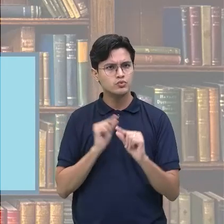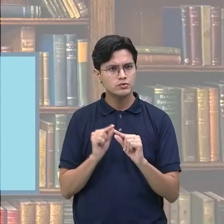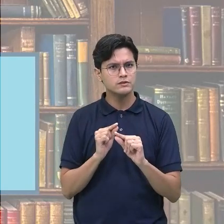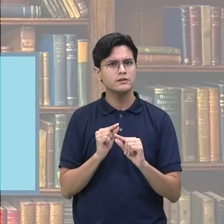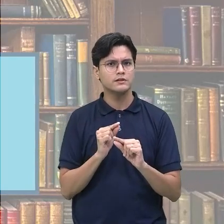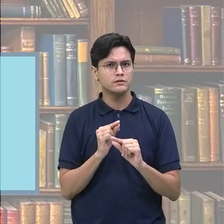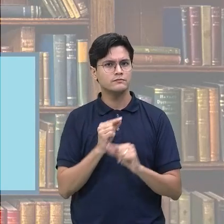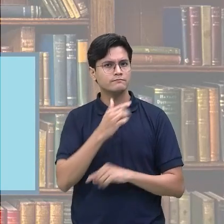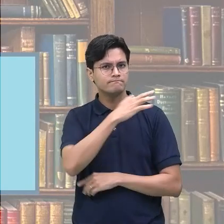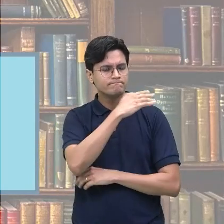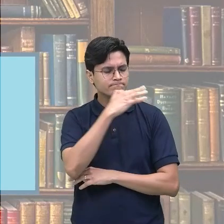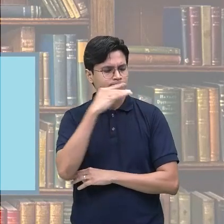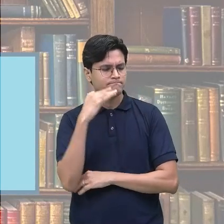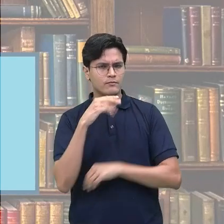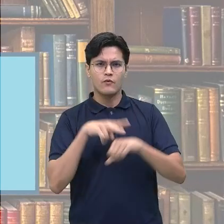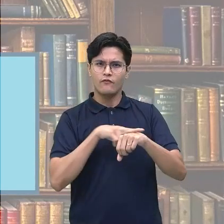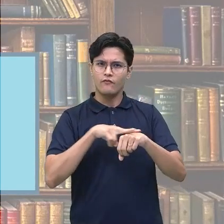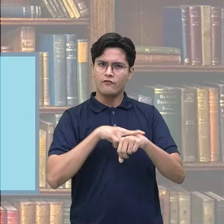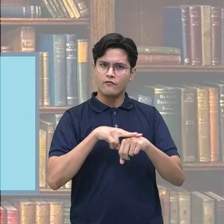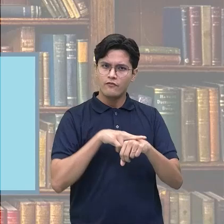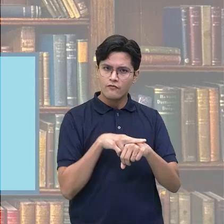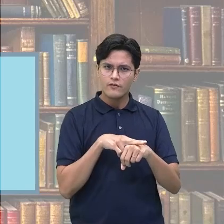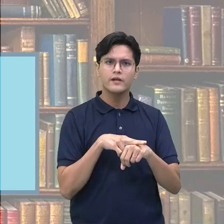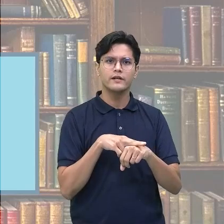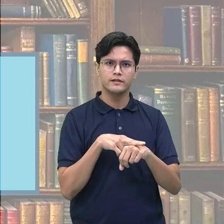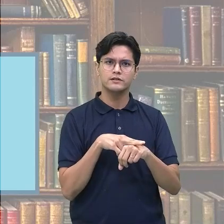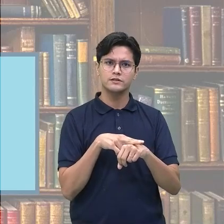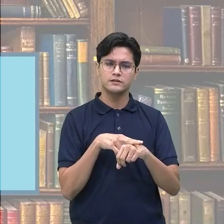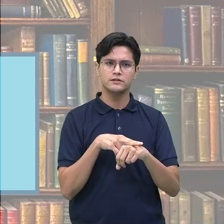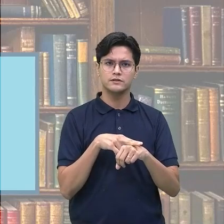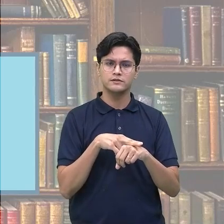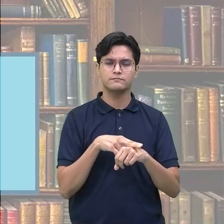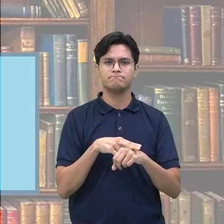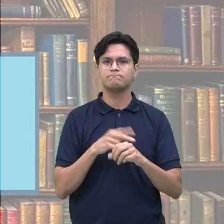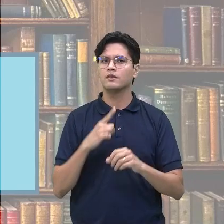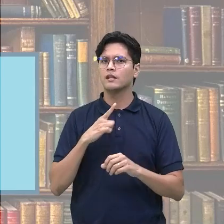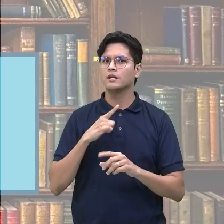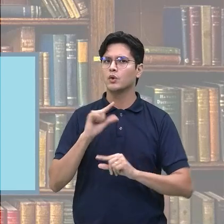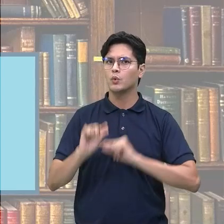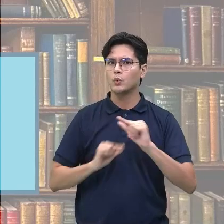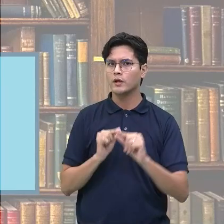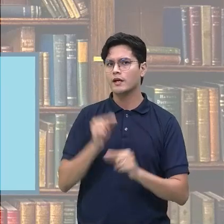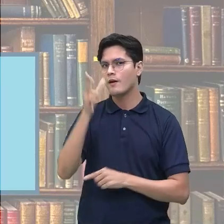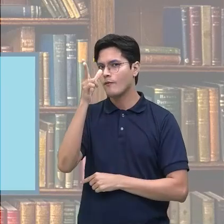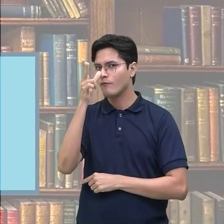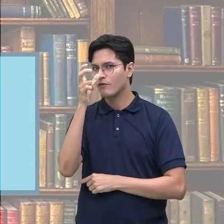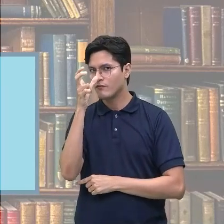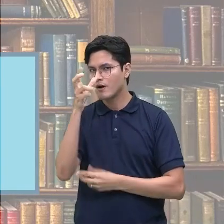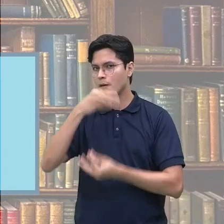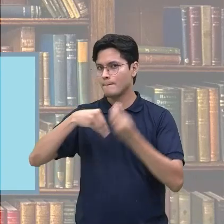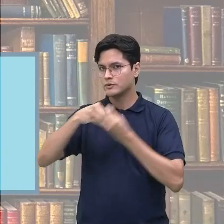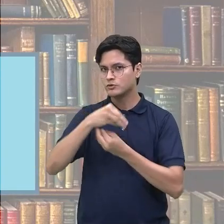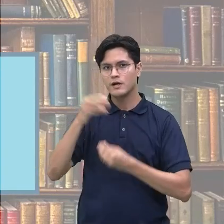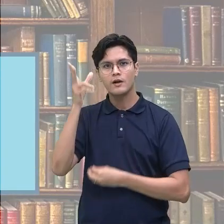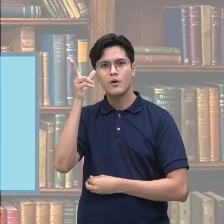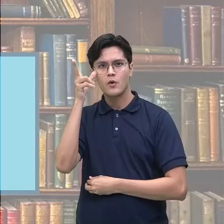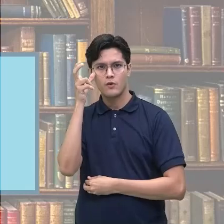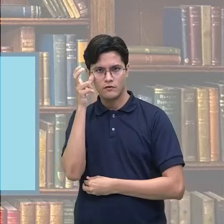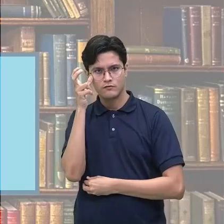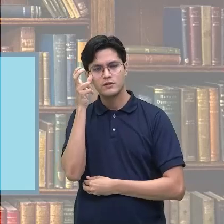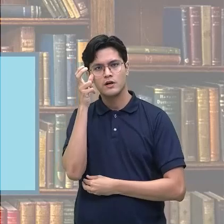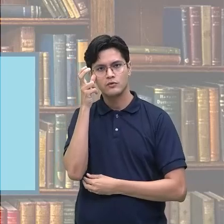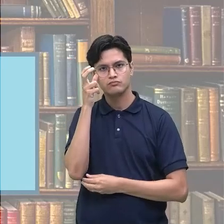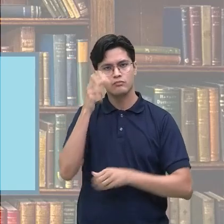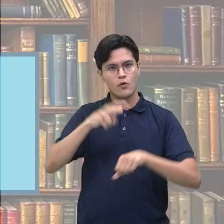cheiro verde exalando, nós temos aí o olfato misturado com a visão da